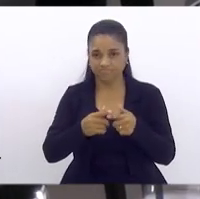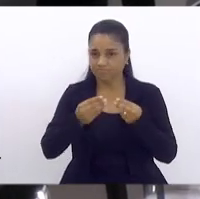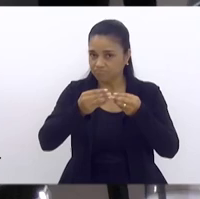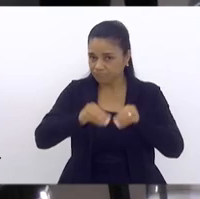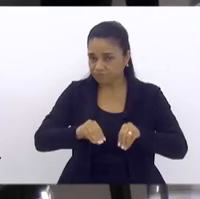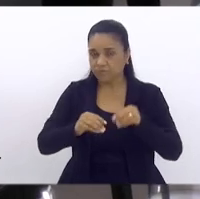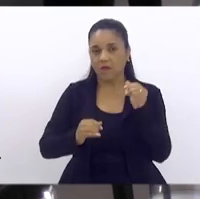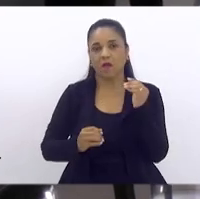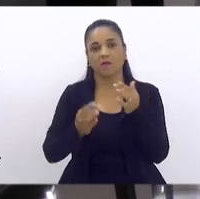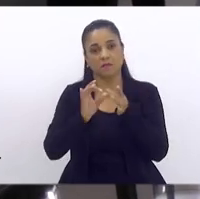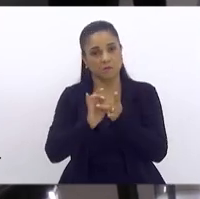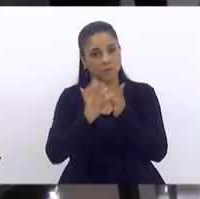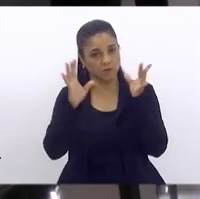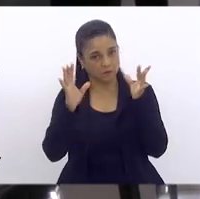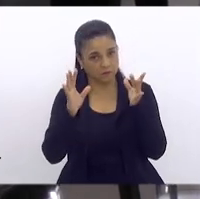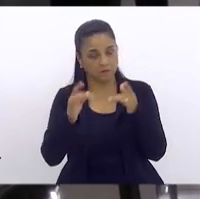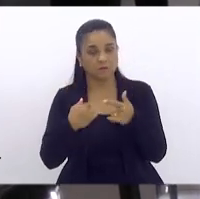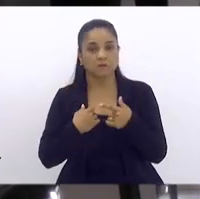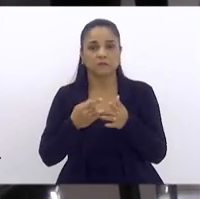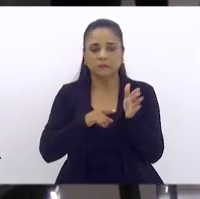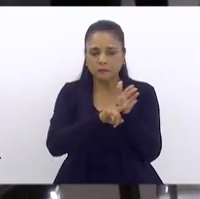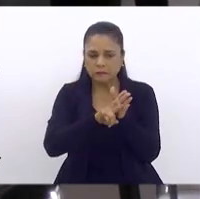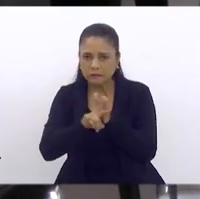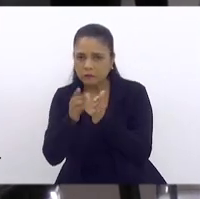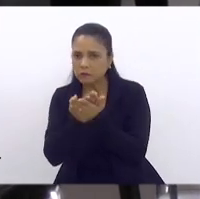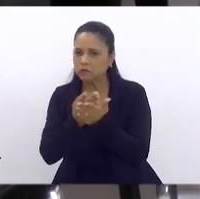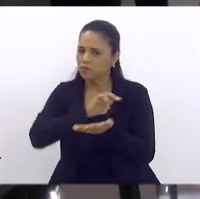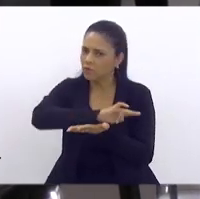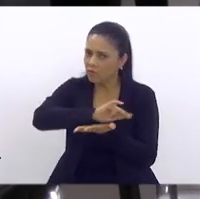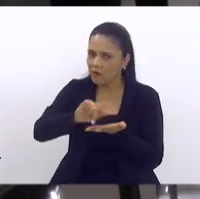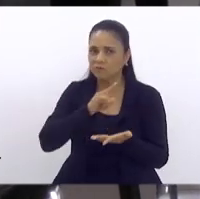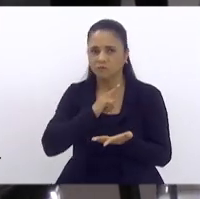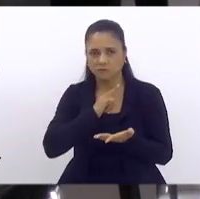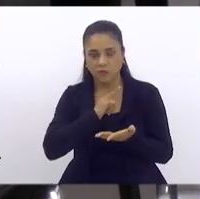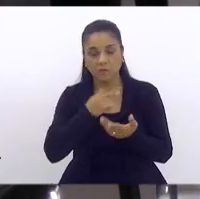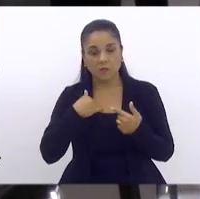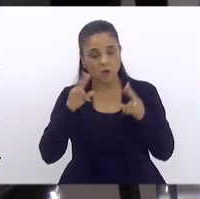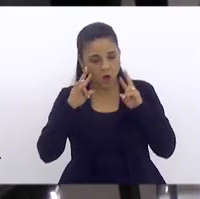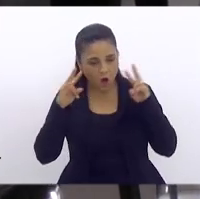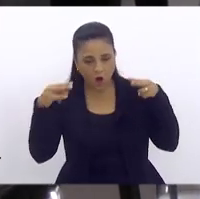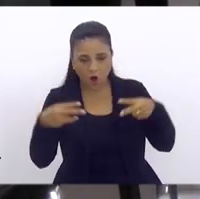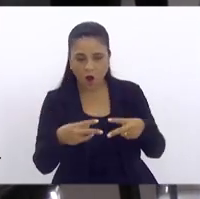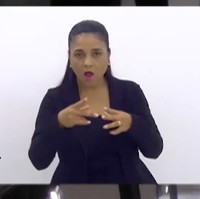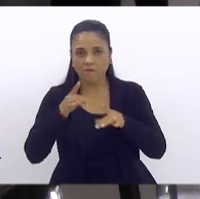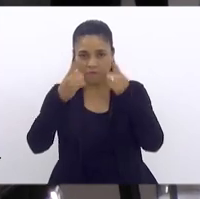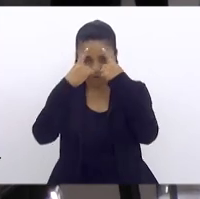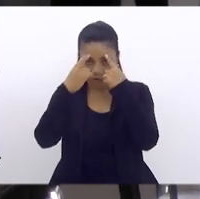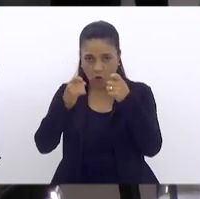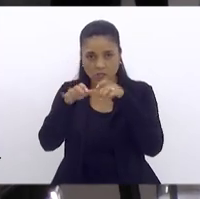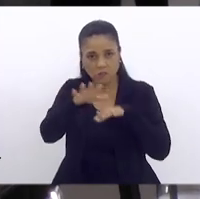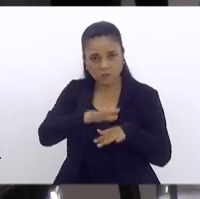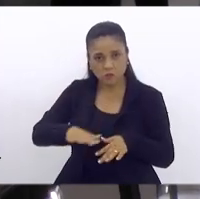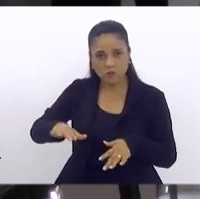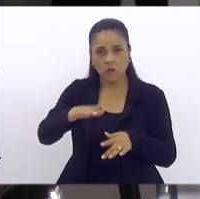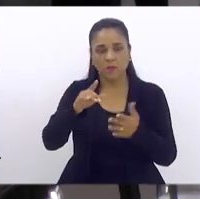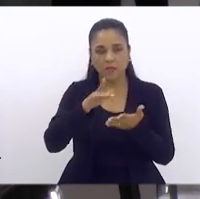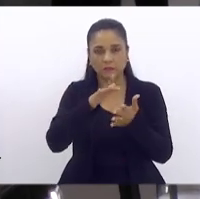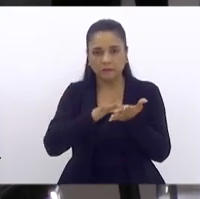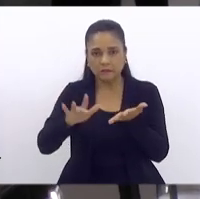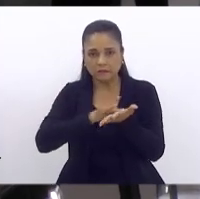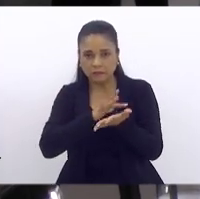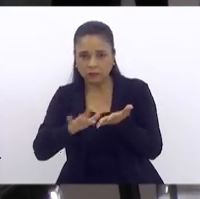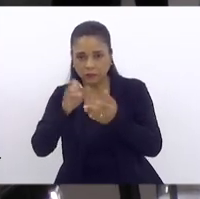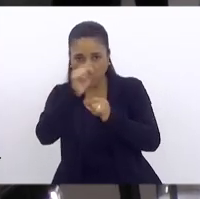tenha vários estudos a respeito desse fenômeno, quando a gente olha para a manifestação dessa violência nesses ambientes digitais,